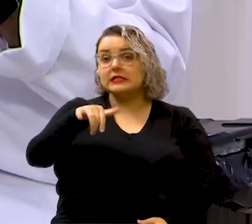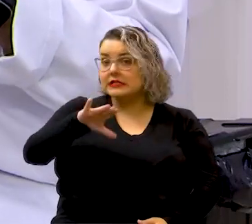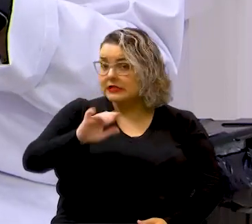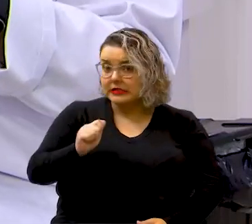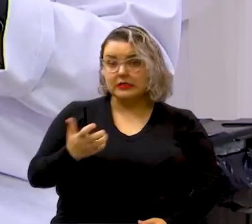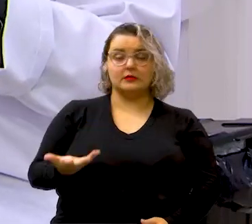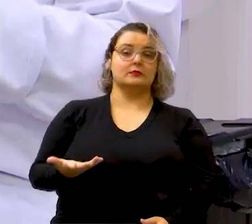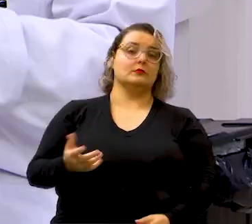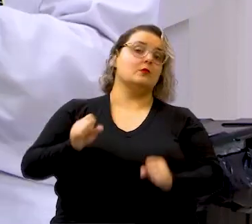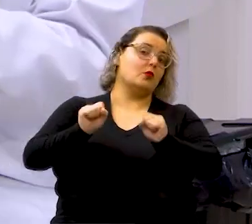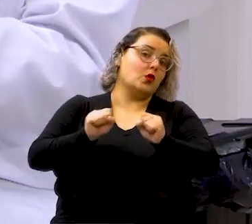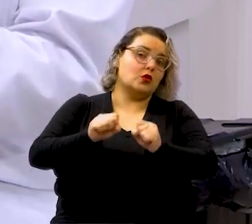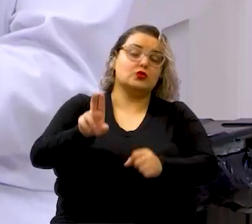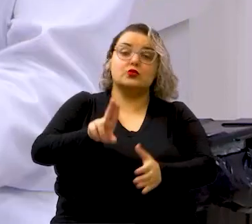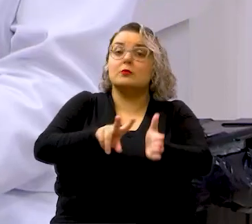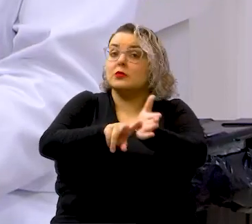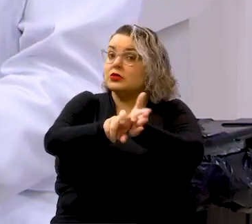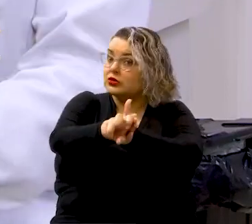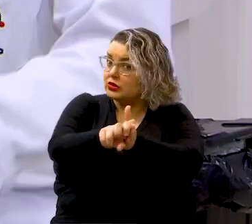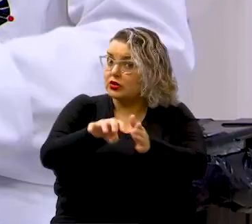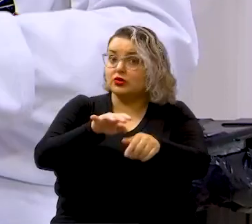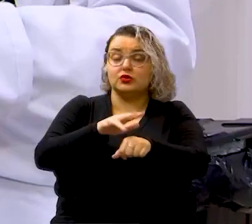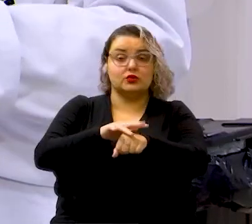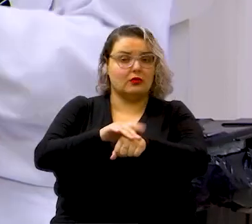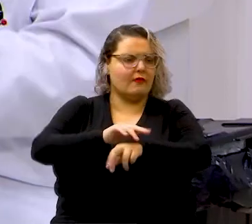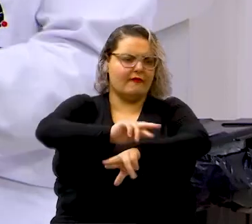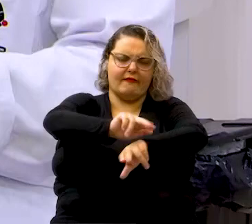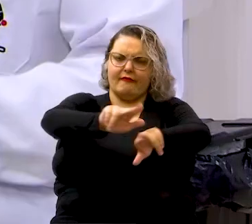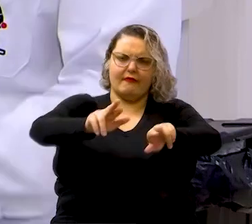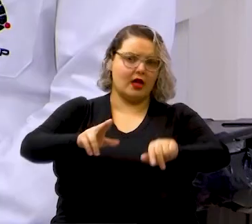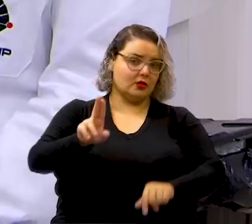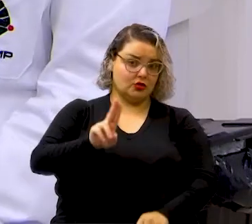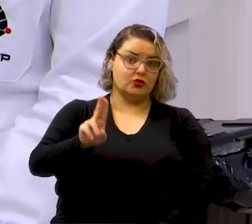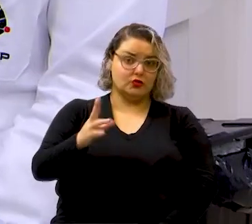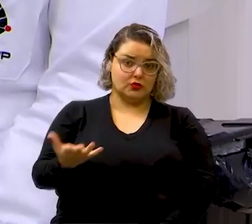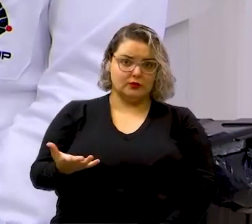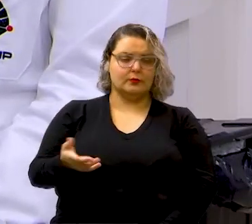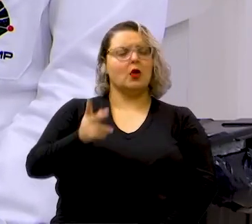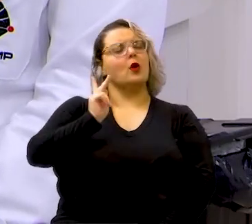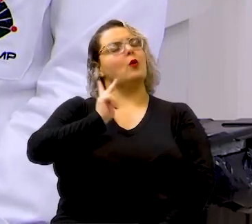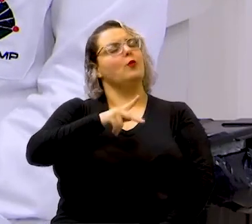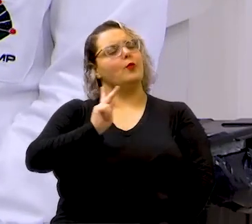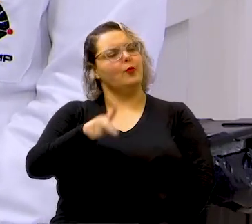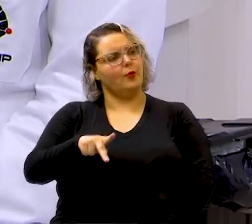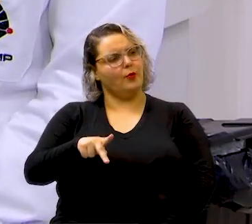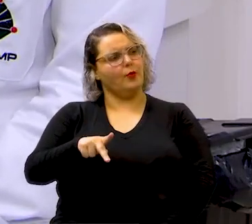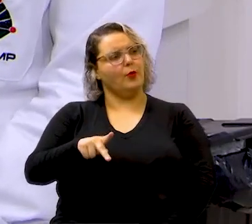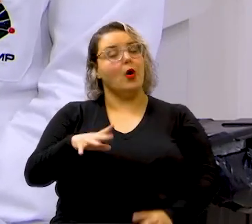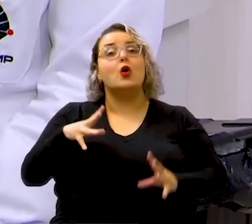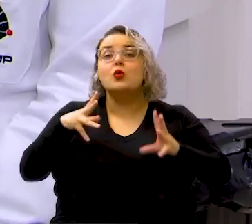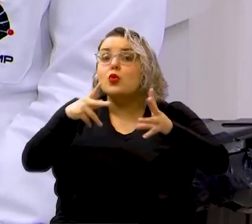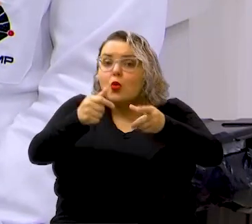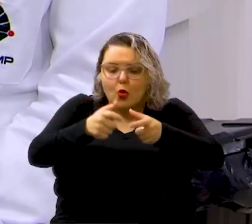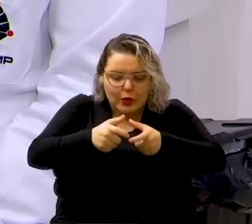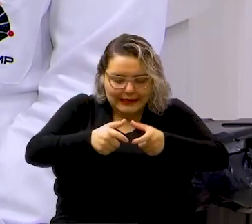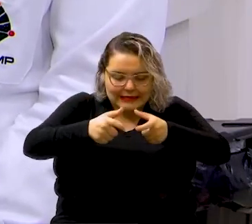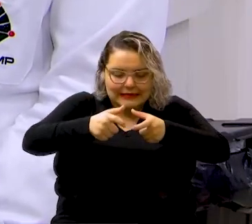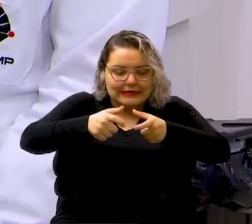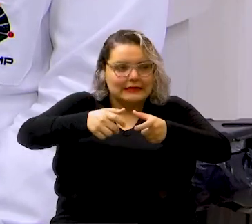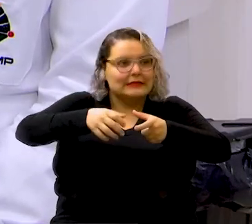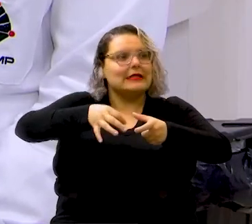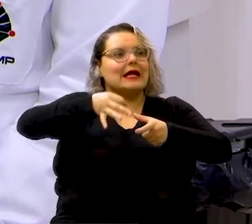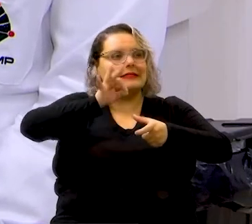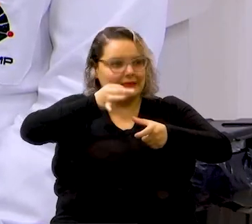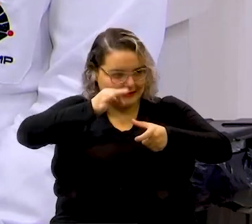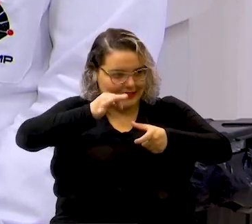utilizar para diagnóstico de doenças, pode usar para uma série de aplicações. Professor, todas as cápsulas